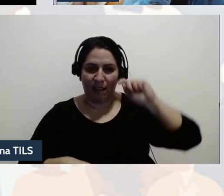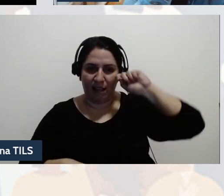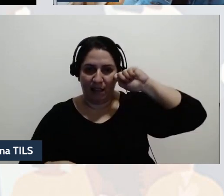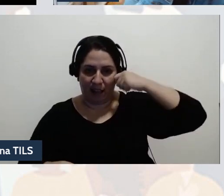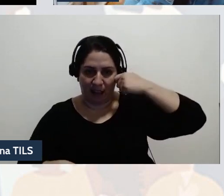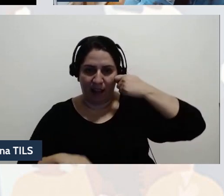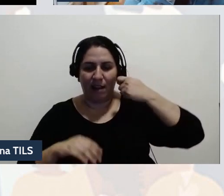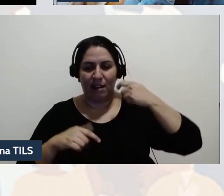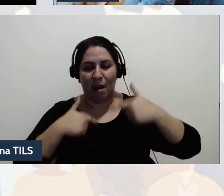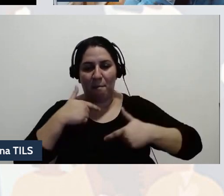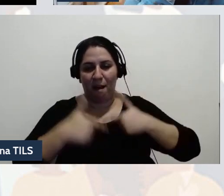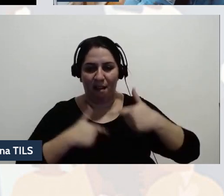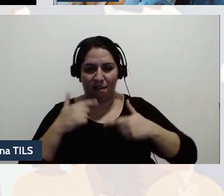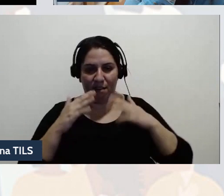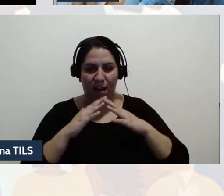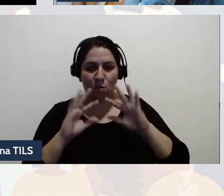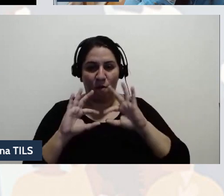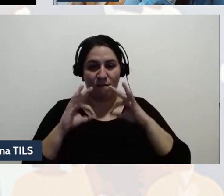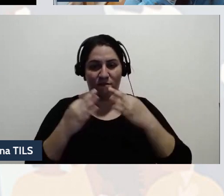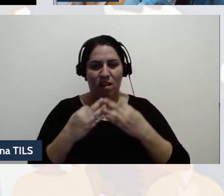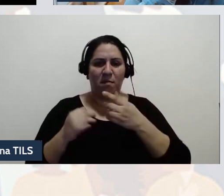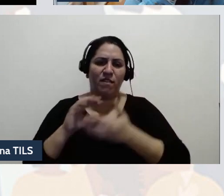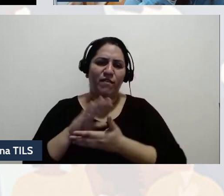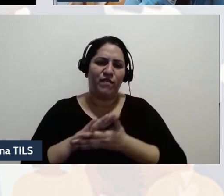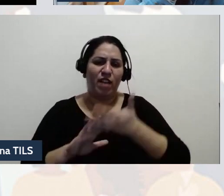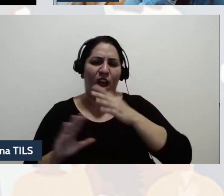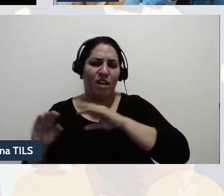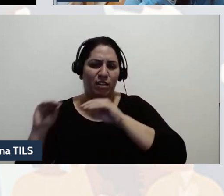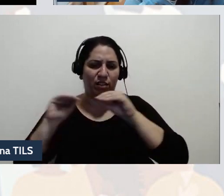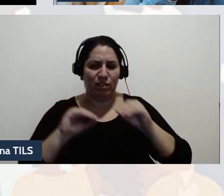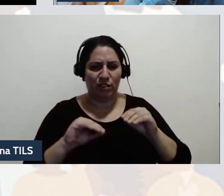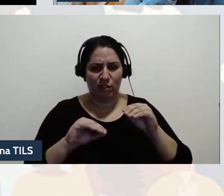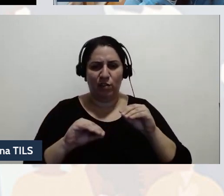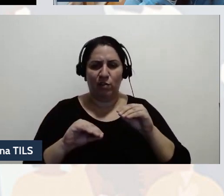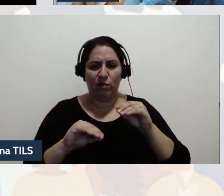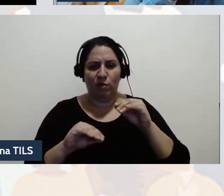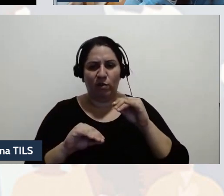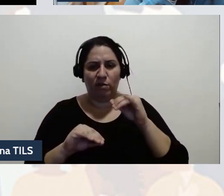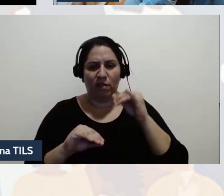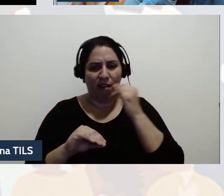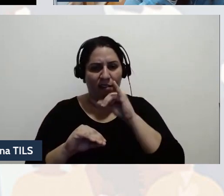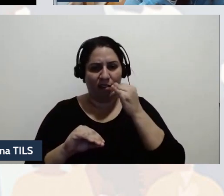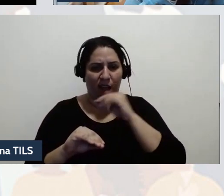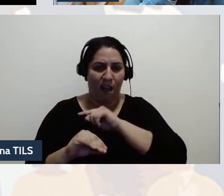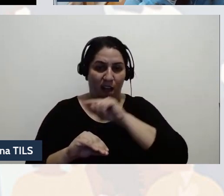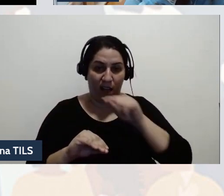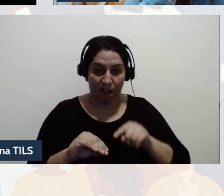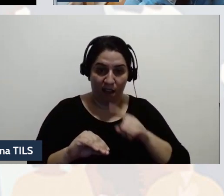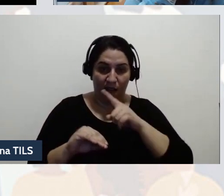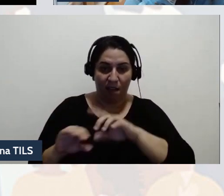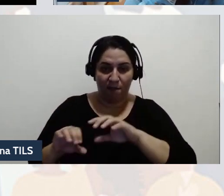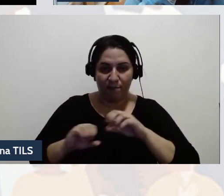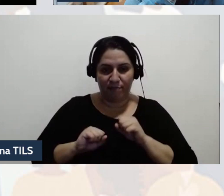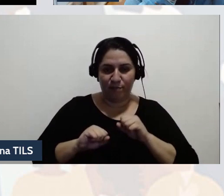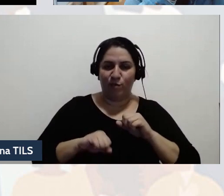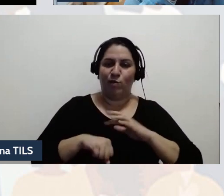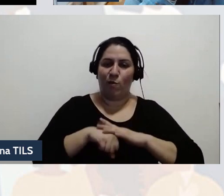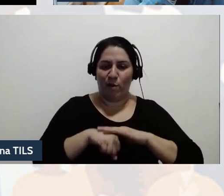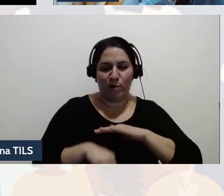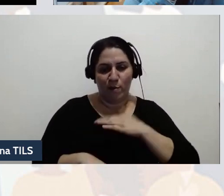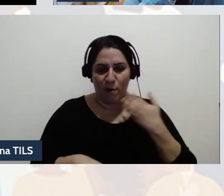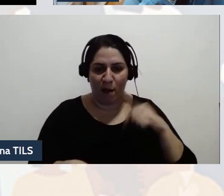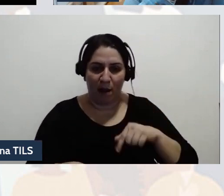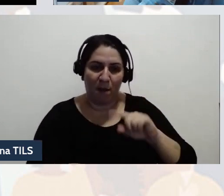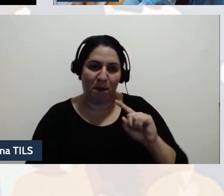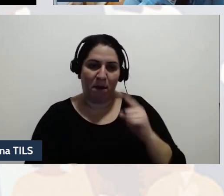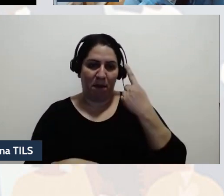pegou Covid de uma família que veio em viagem da Itália. Né? Então, essa foi a primeira mulher negra a morrer no Brasil